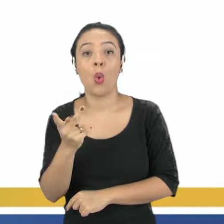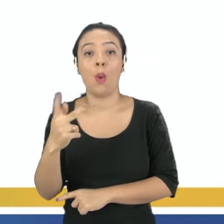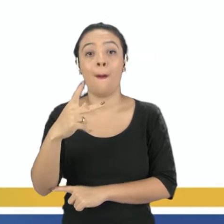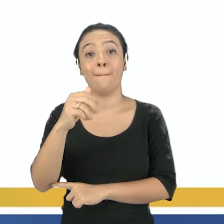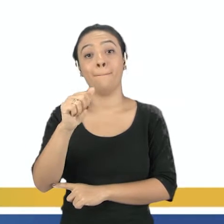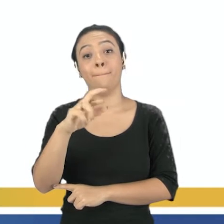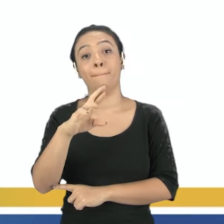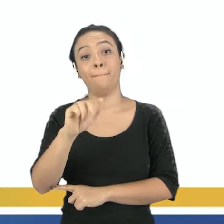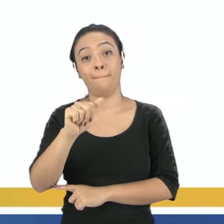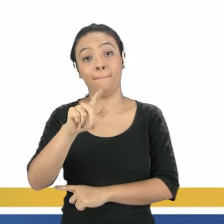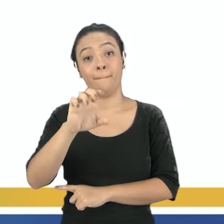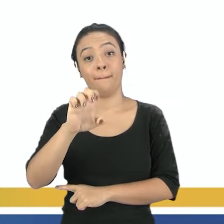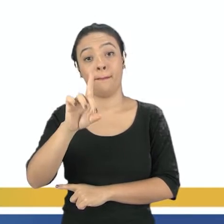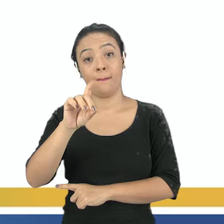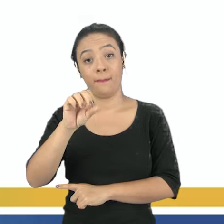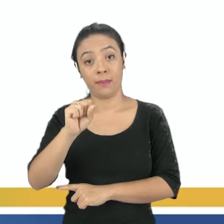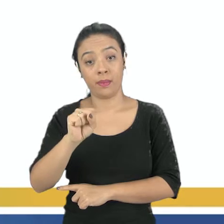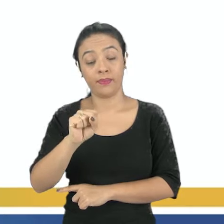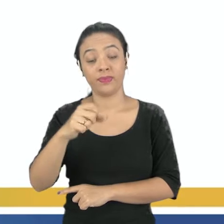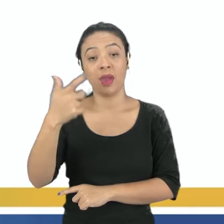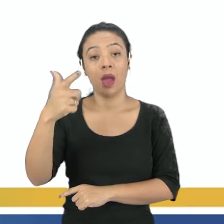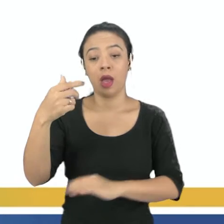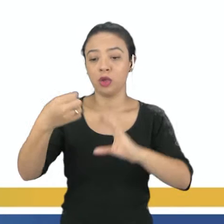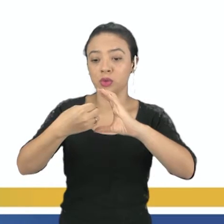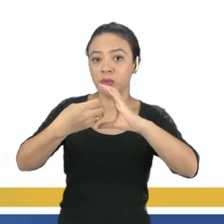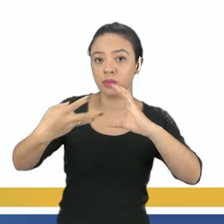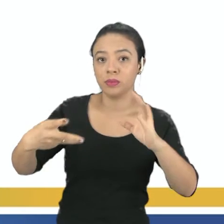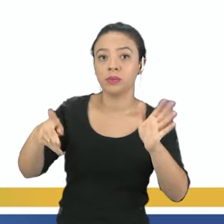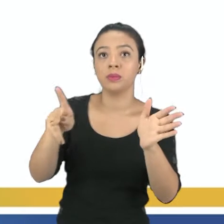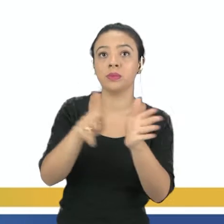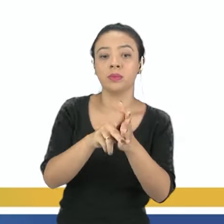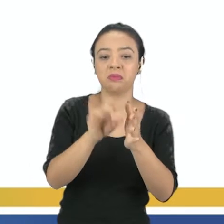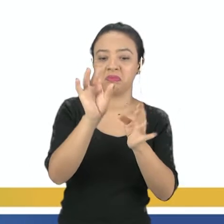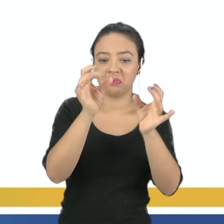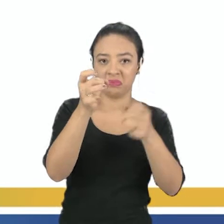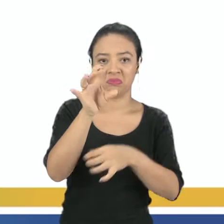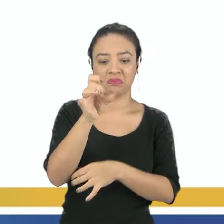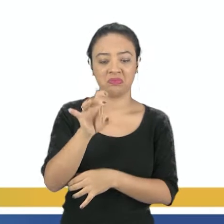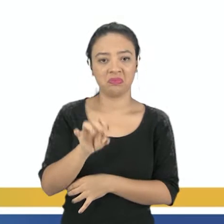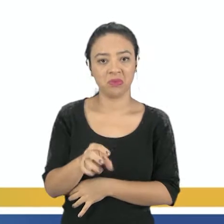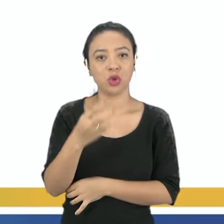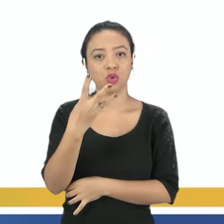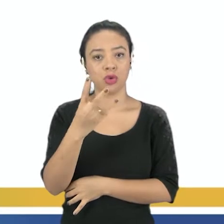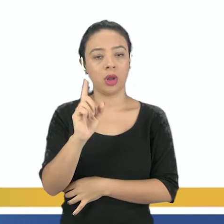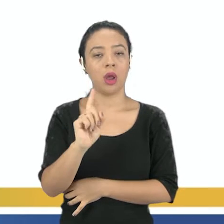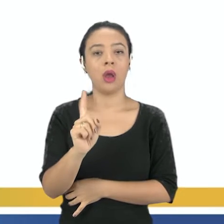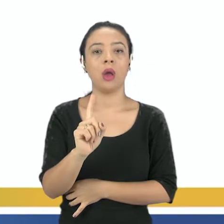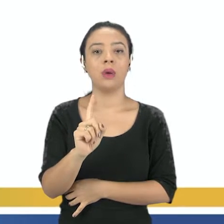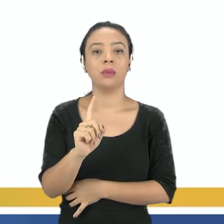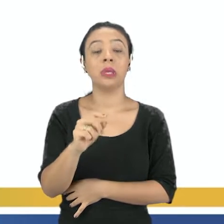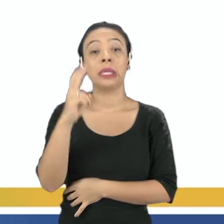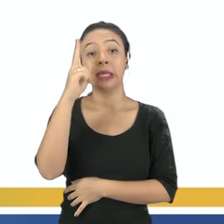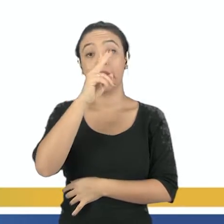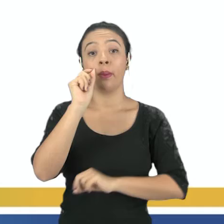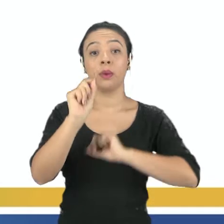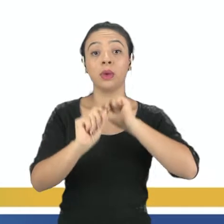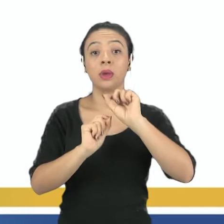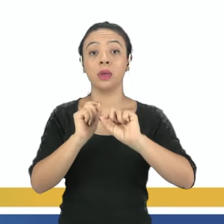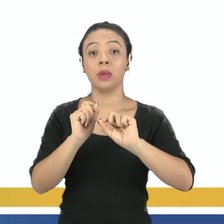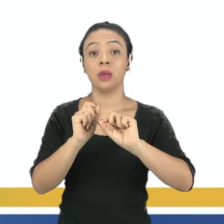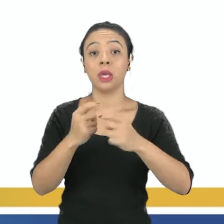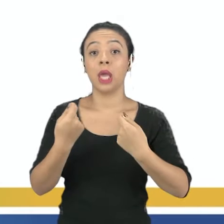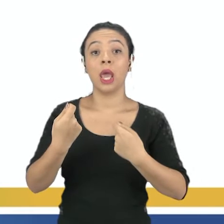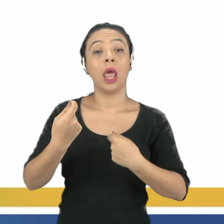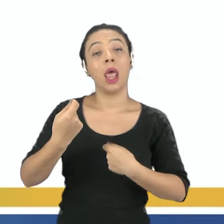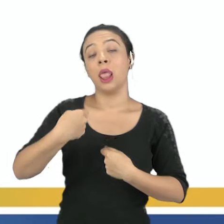eles não serão classificados de acordo com nenhum desses três tipos de segmentos Lembrando que Paralelos é quando eles não